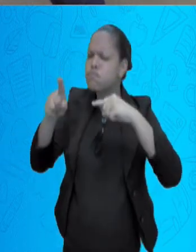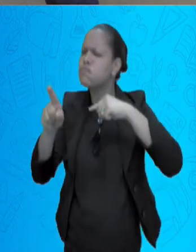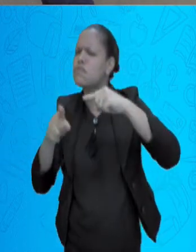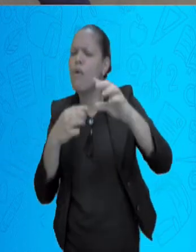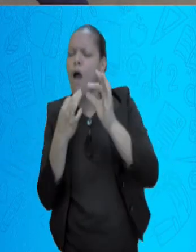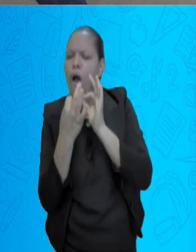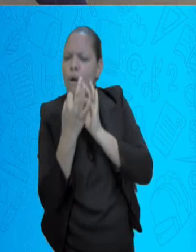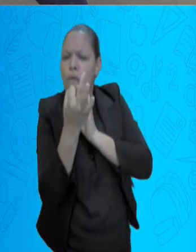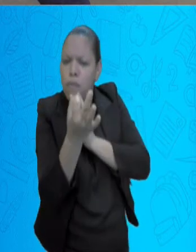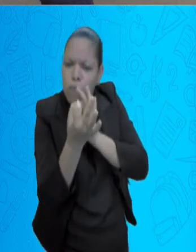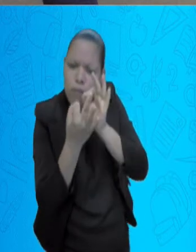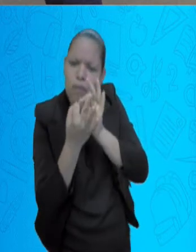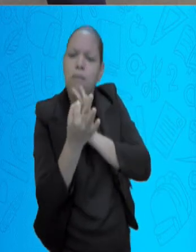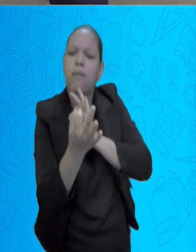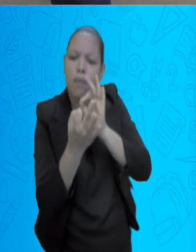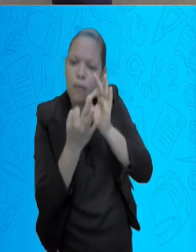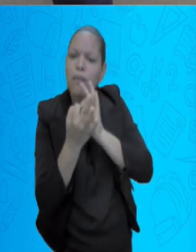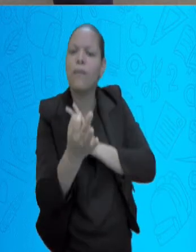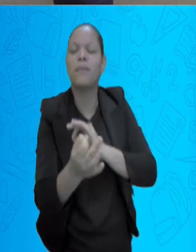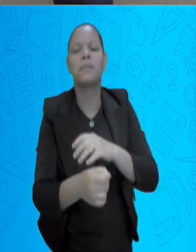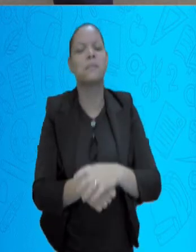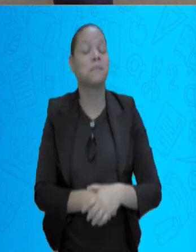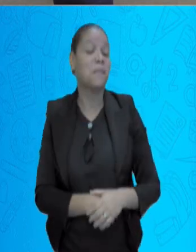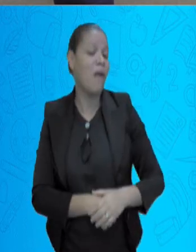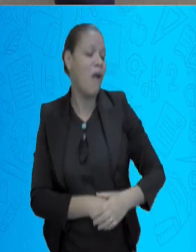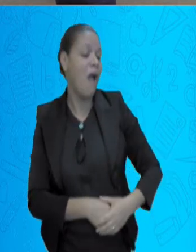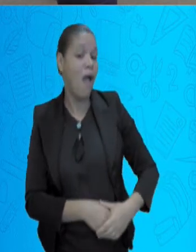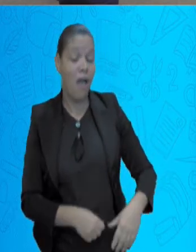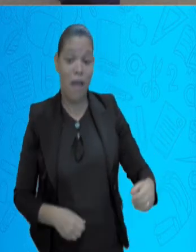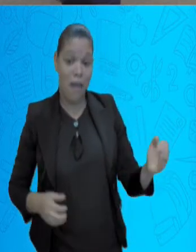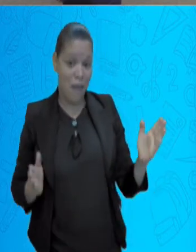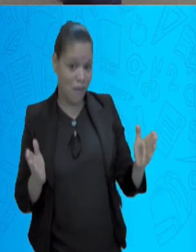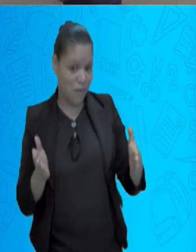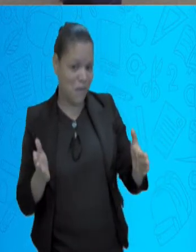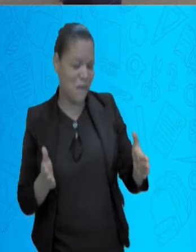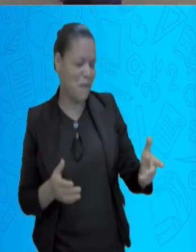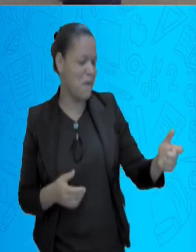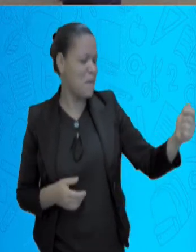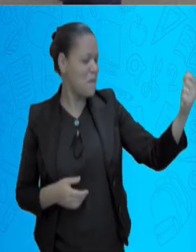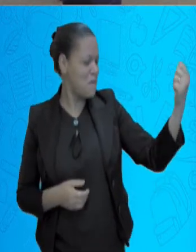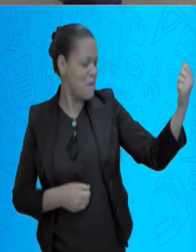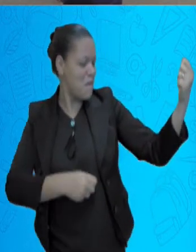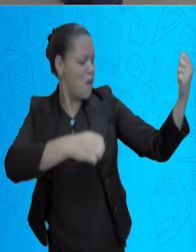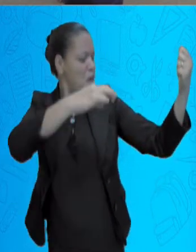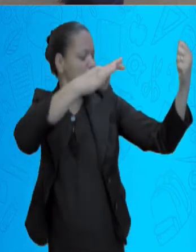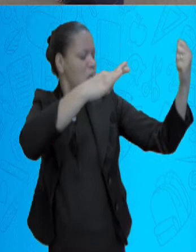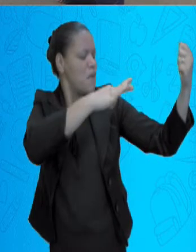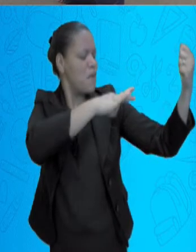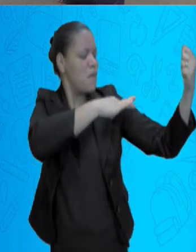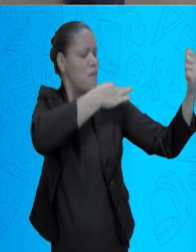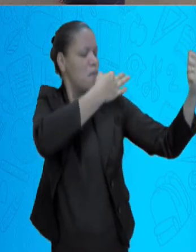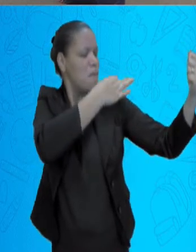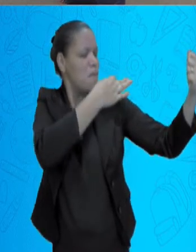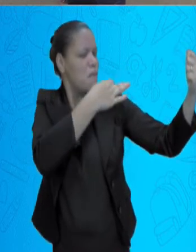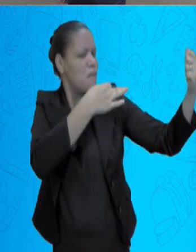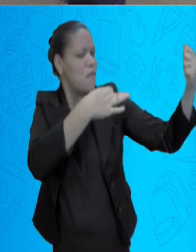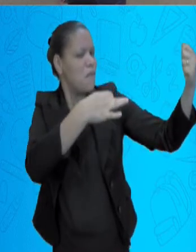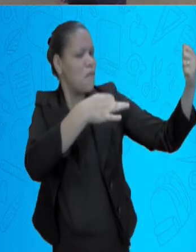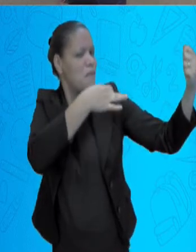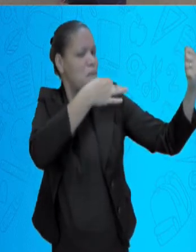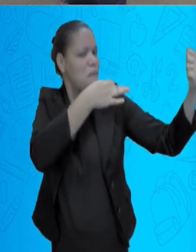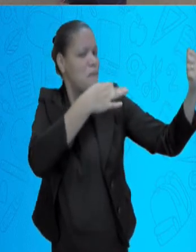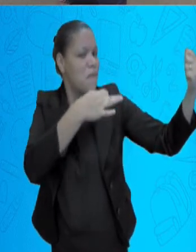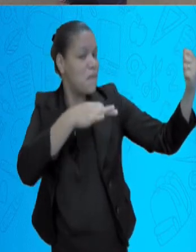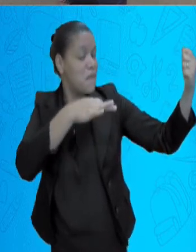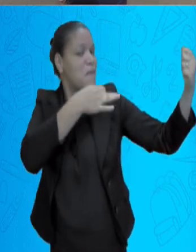sopro. O violino. O violino, a vibração do som,